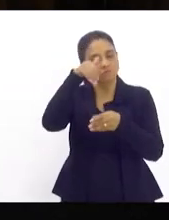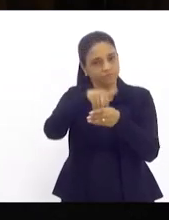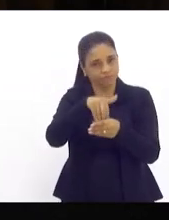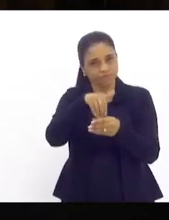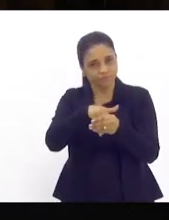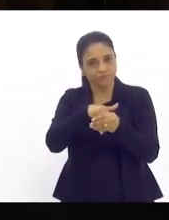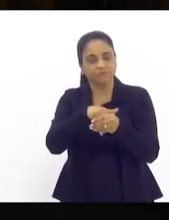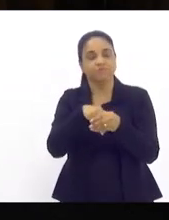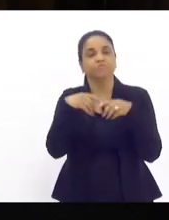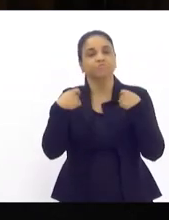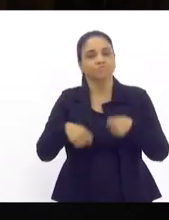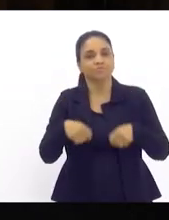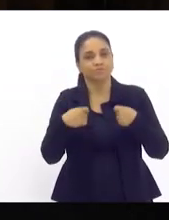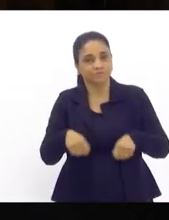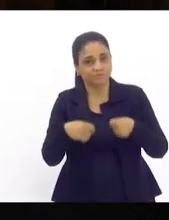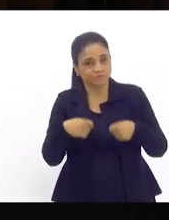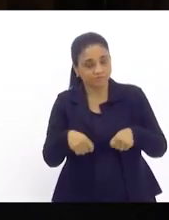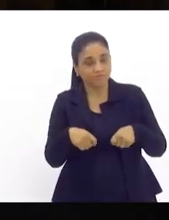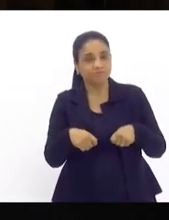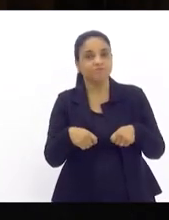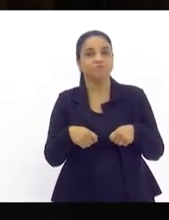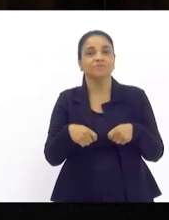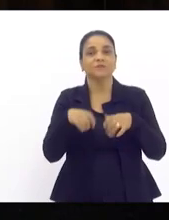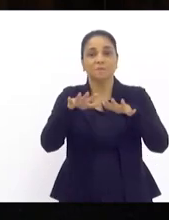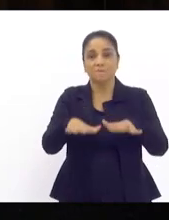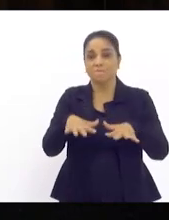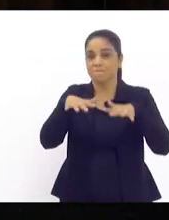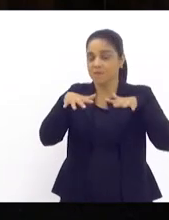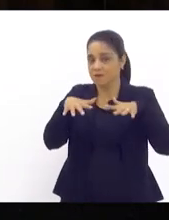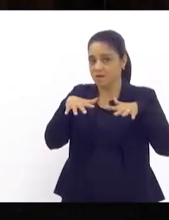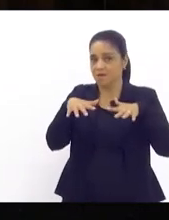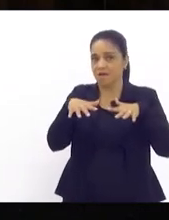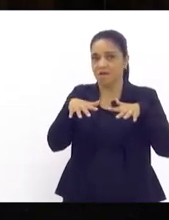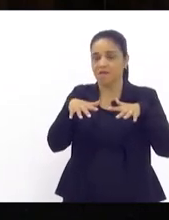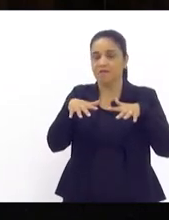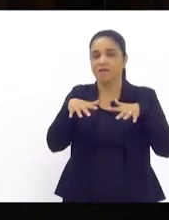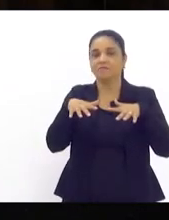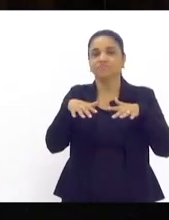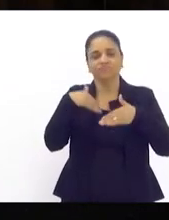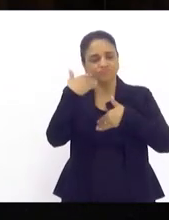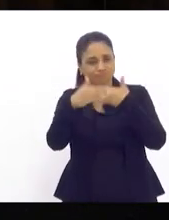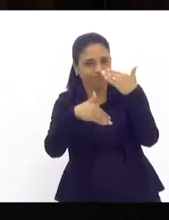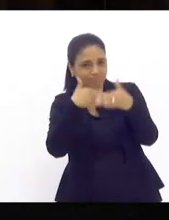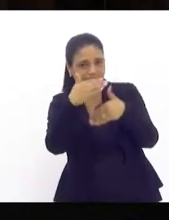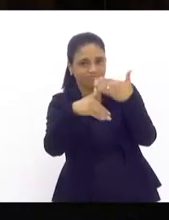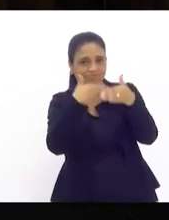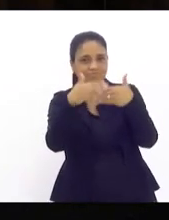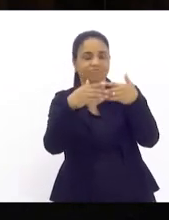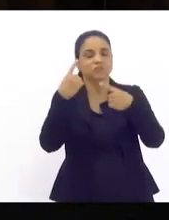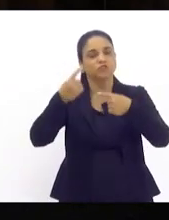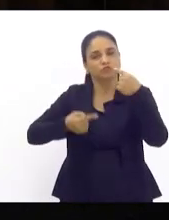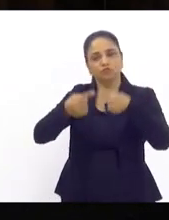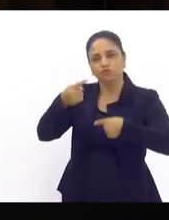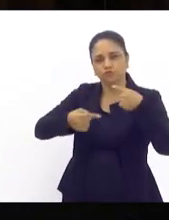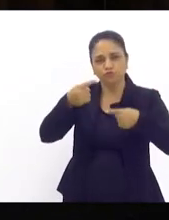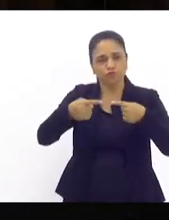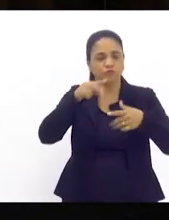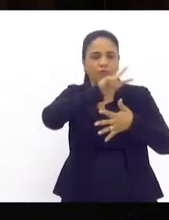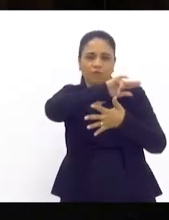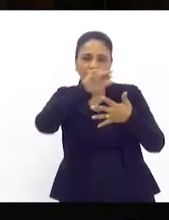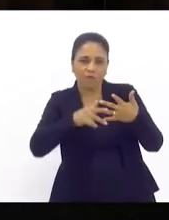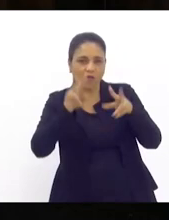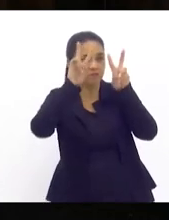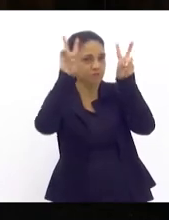também a necessidade, fizemos lá a nossa plenária está avançando, onde podemos discutir diversos temas. Eu